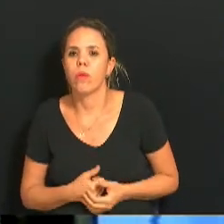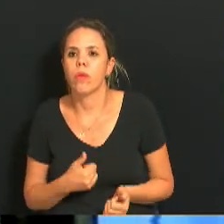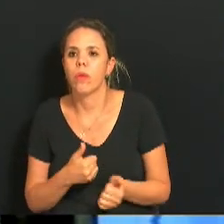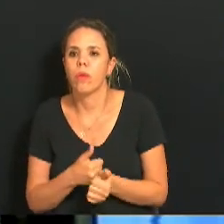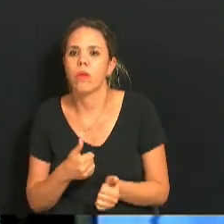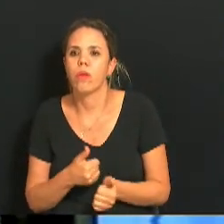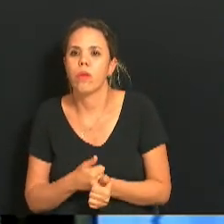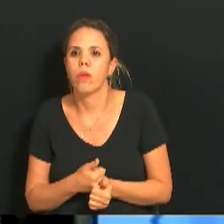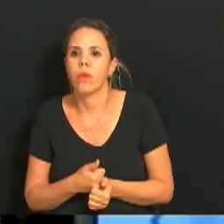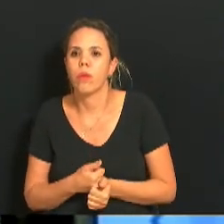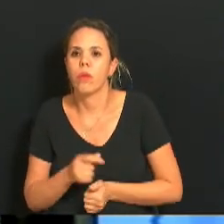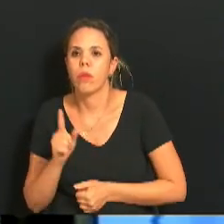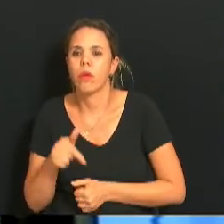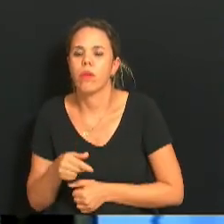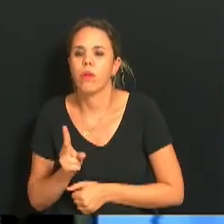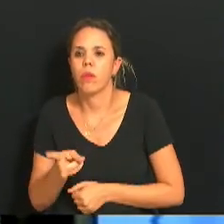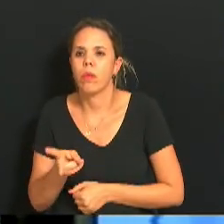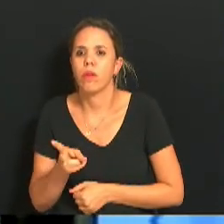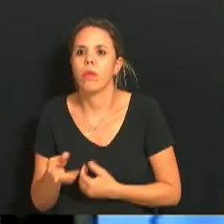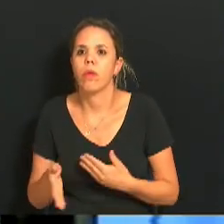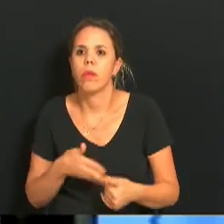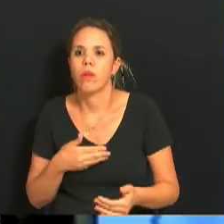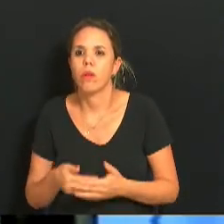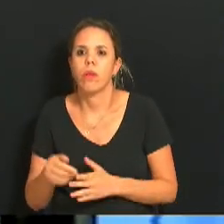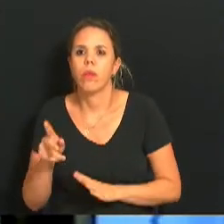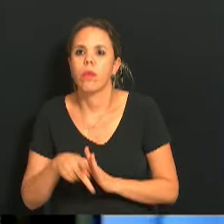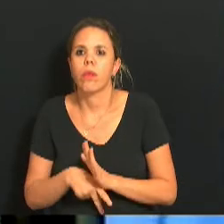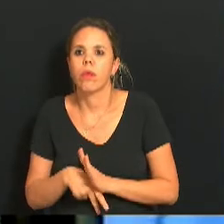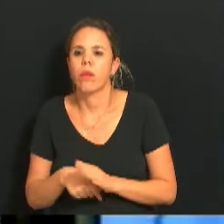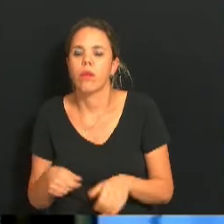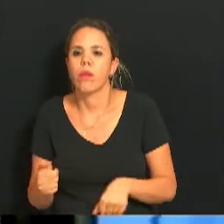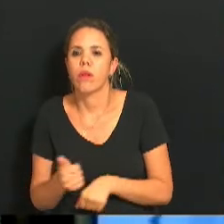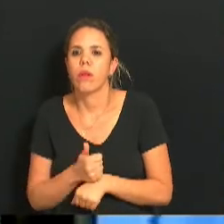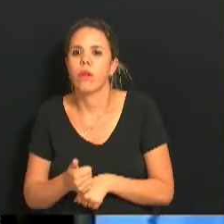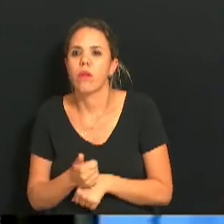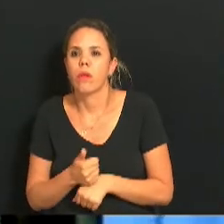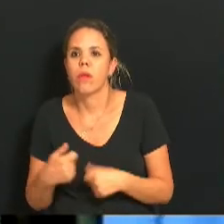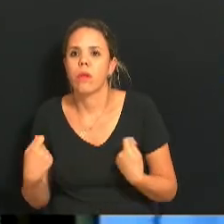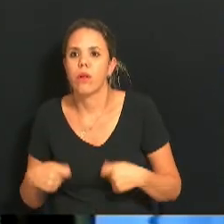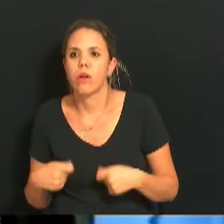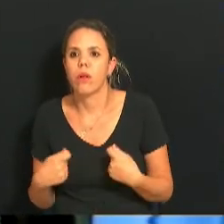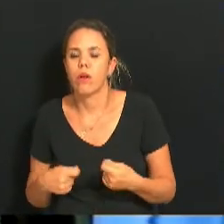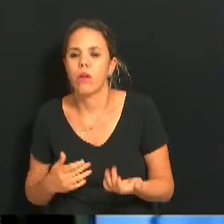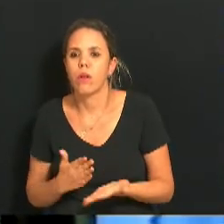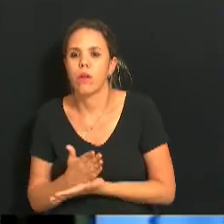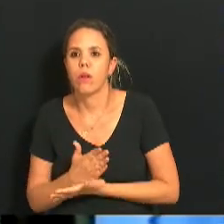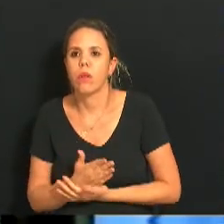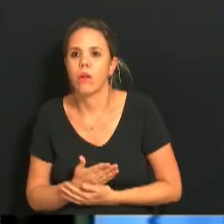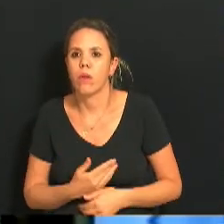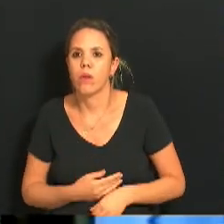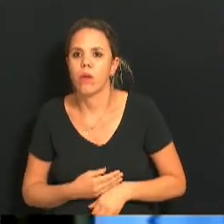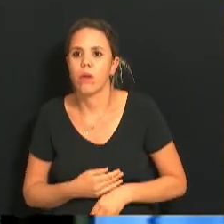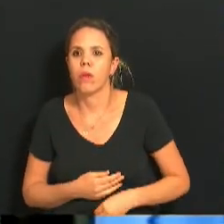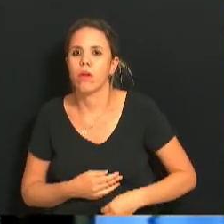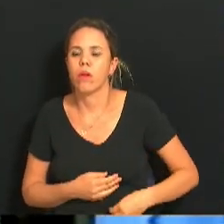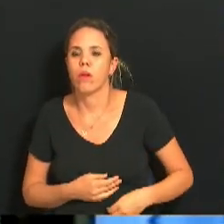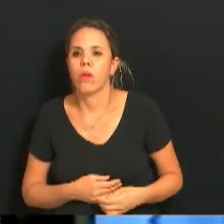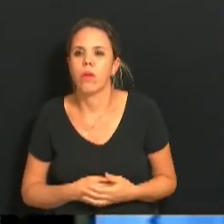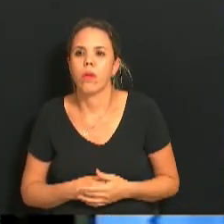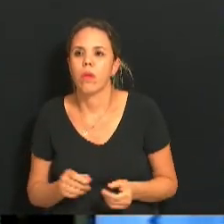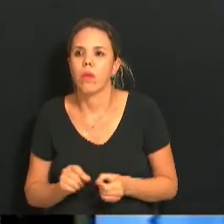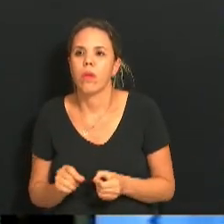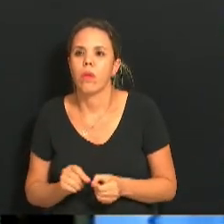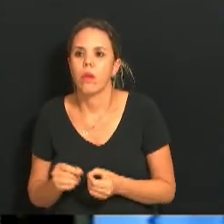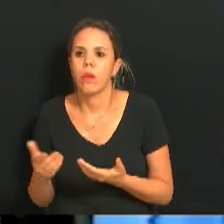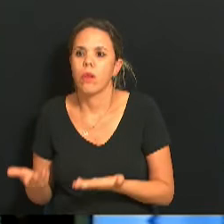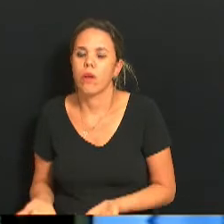essa poligonal está mantida e qual o pré-projeto e precisa da aprovação prévia do comipa o que a gente faz